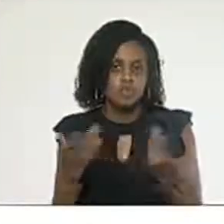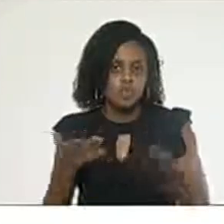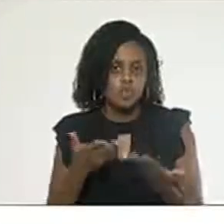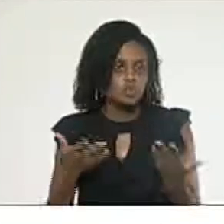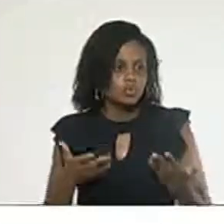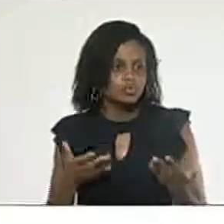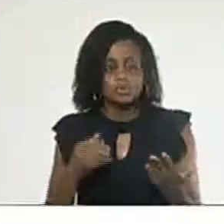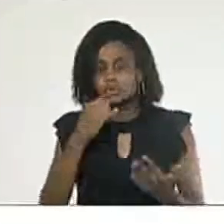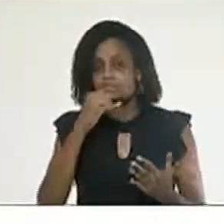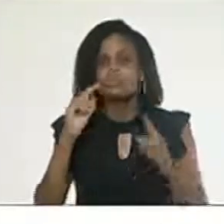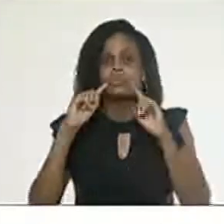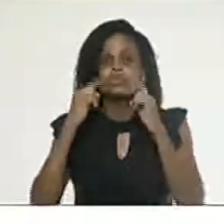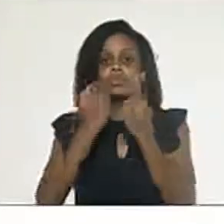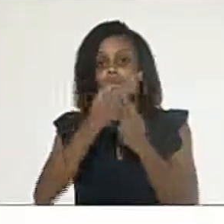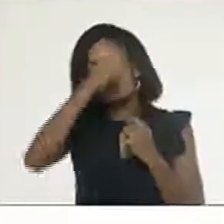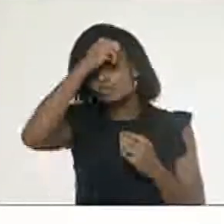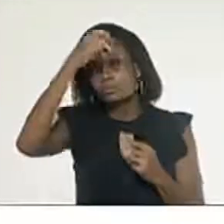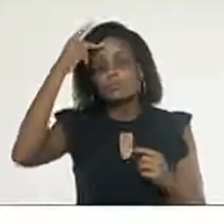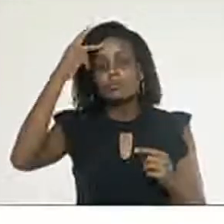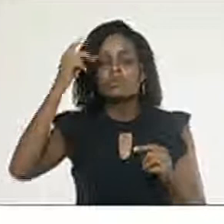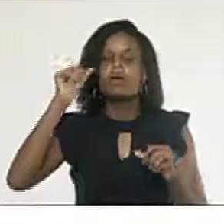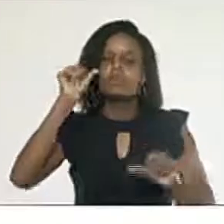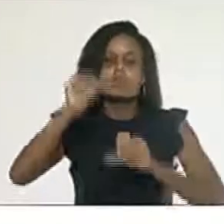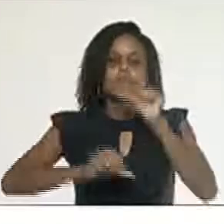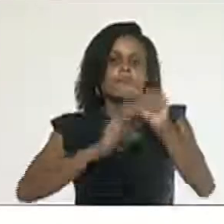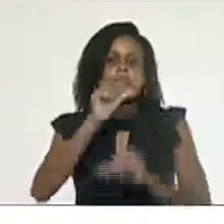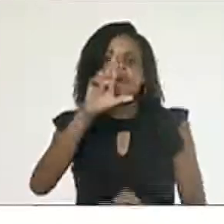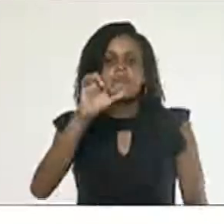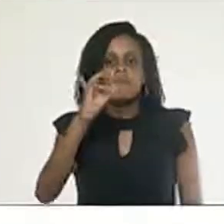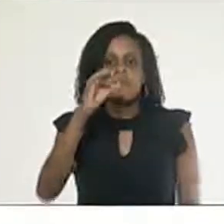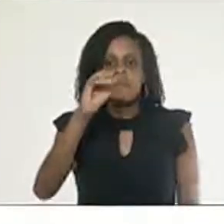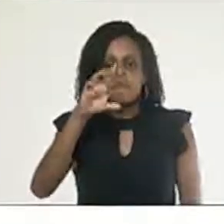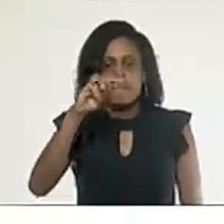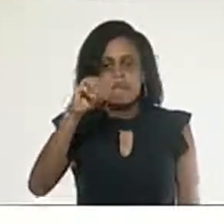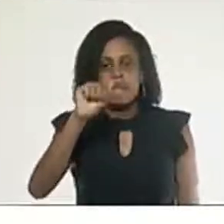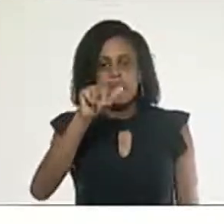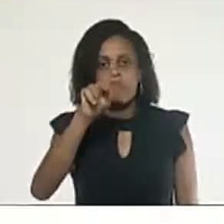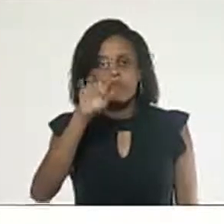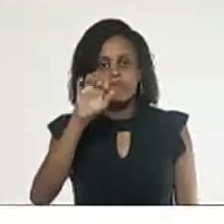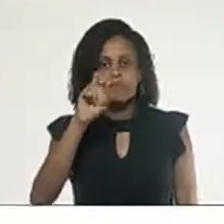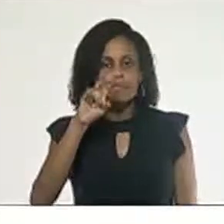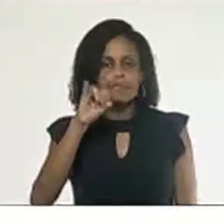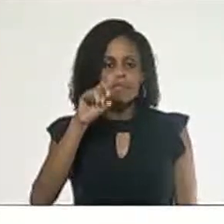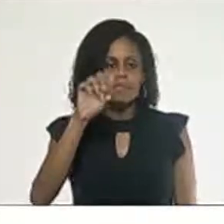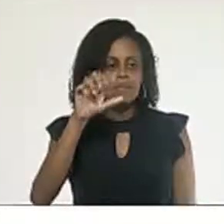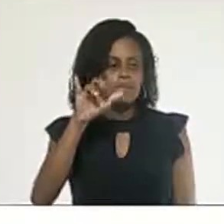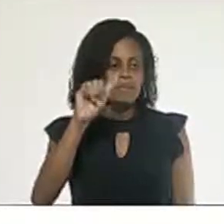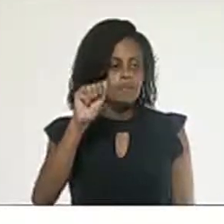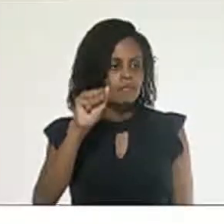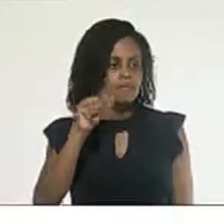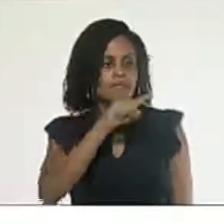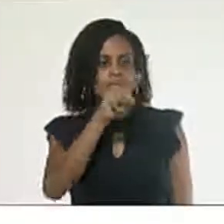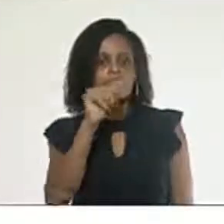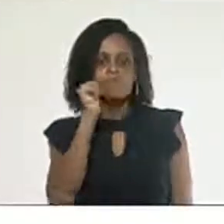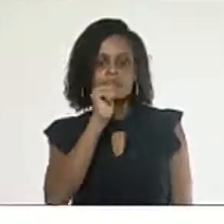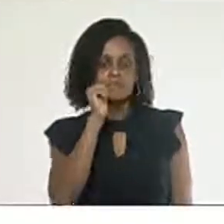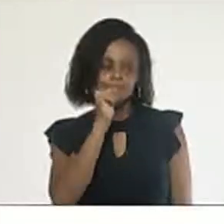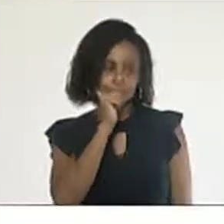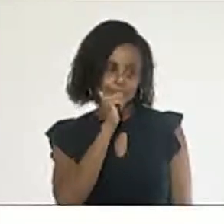nossa audiência pública sobre a reforma da Previdência, na Comissão da Mulher. Essa mulher que vai ser